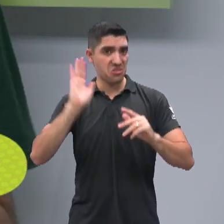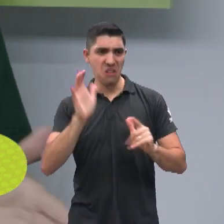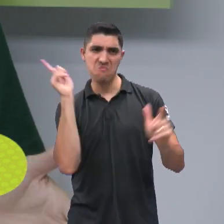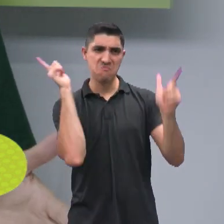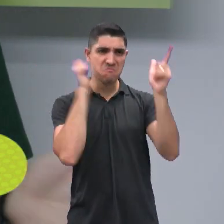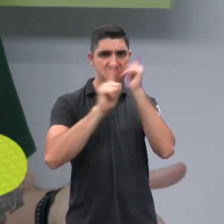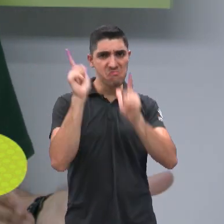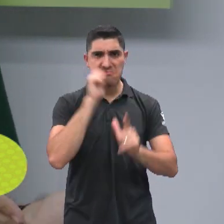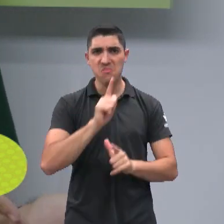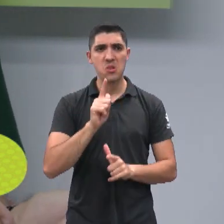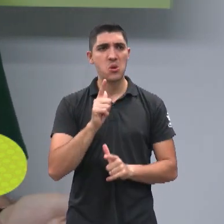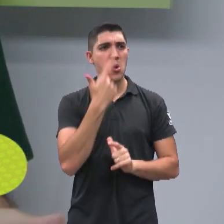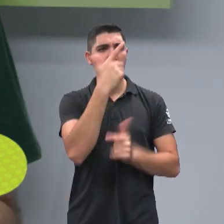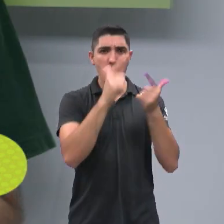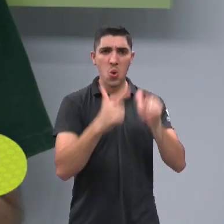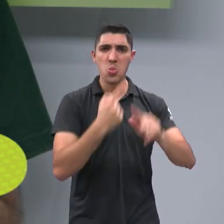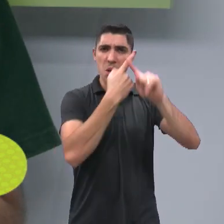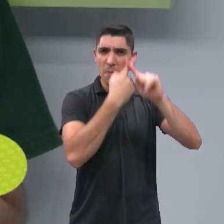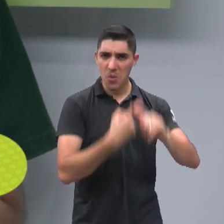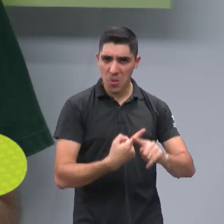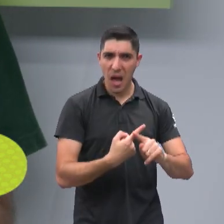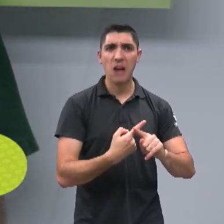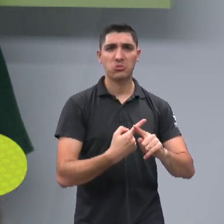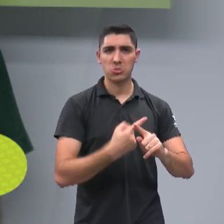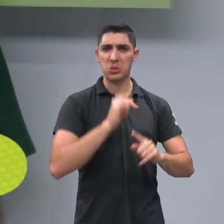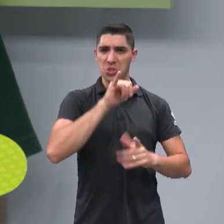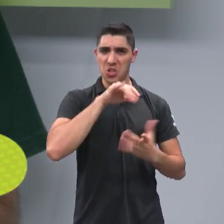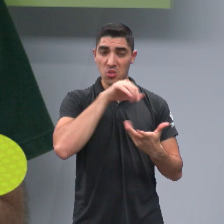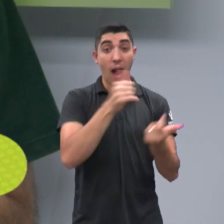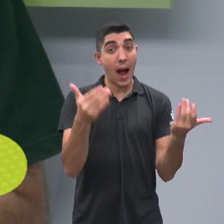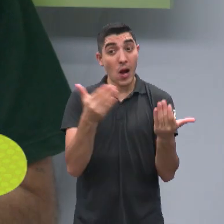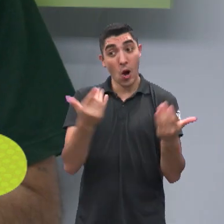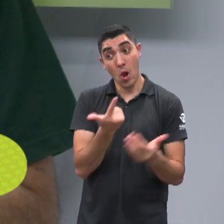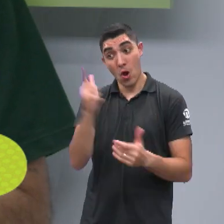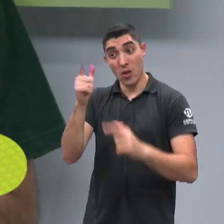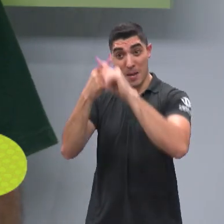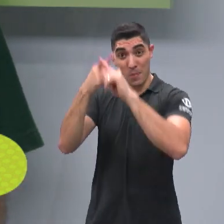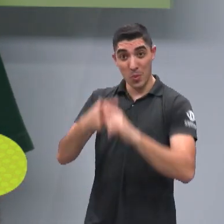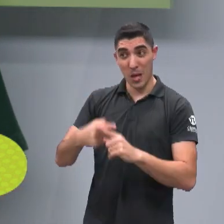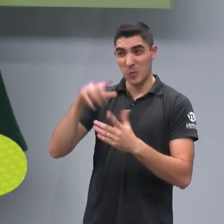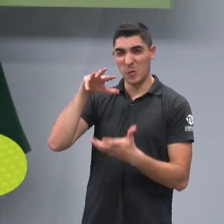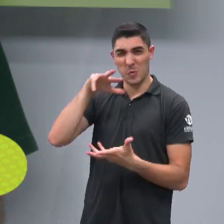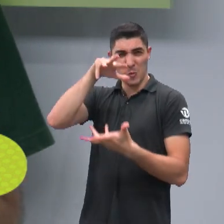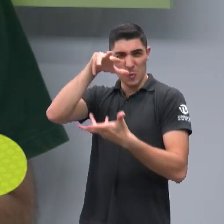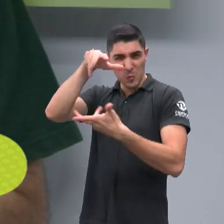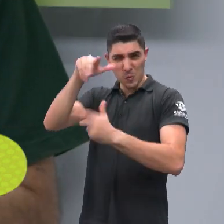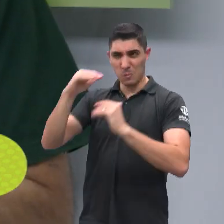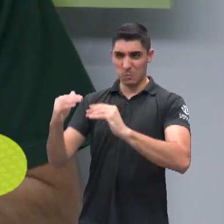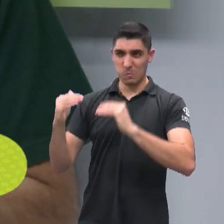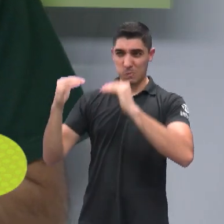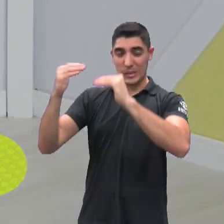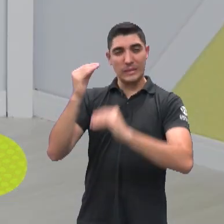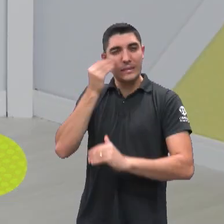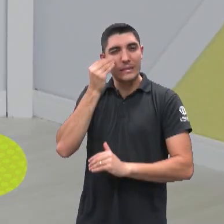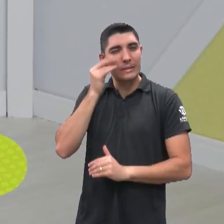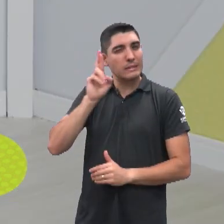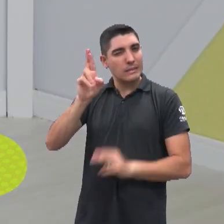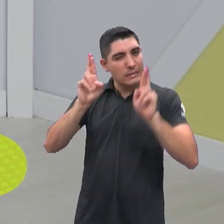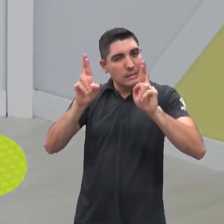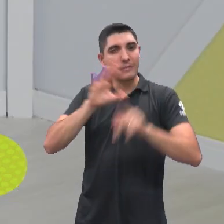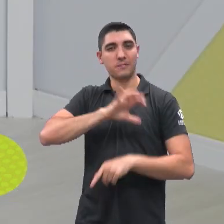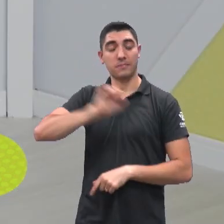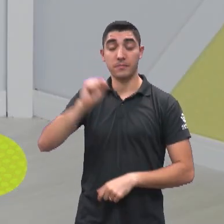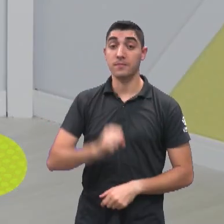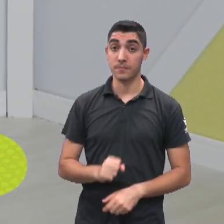torneios internacionais como no Grand Slam do Canadá, agora vai para a prateleira de cima aí tentar um lugar mais alto no pódio. Pois é, e amanhã o São